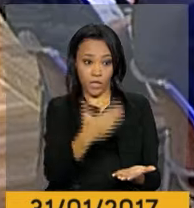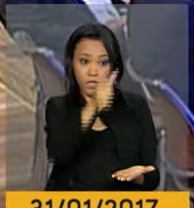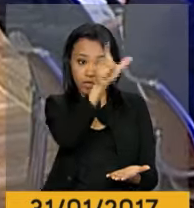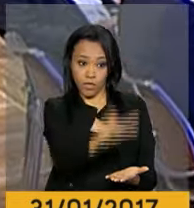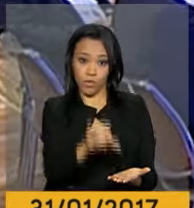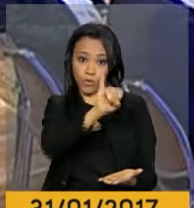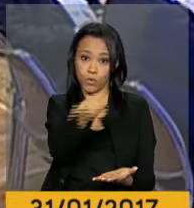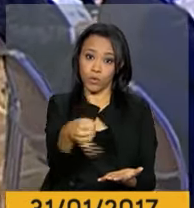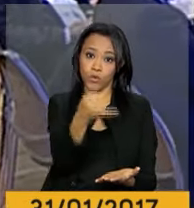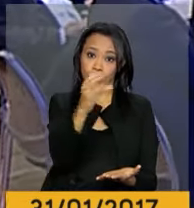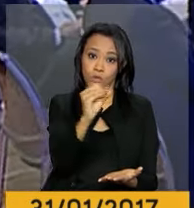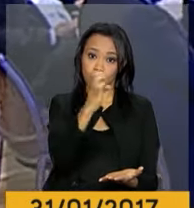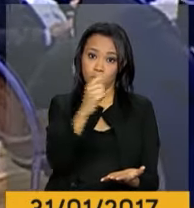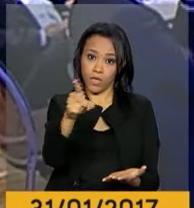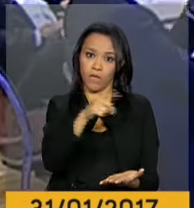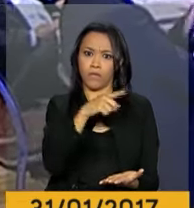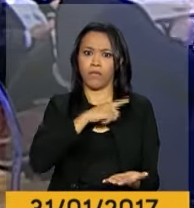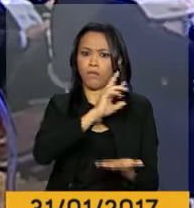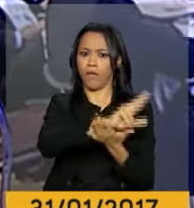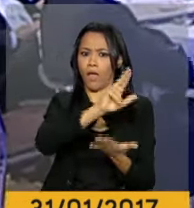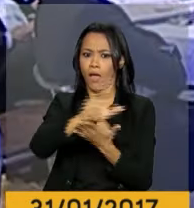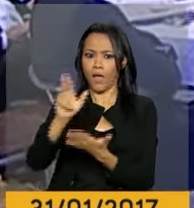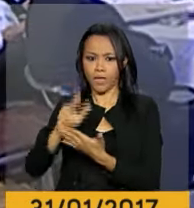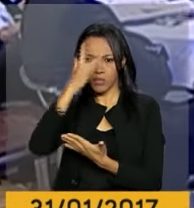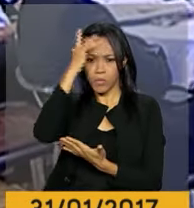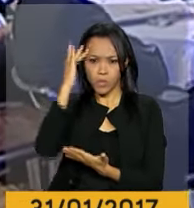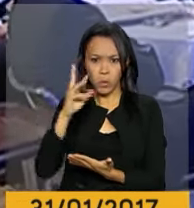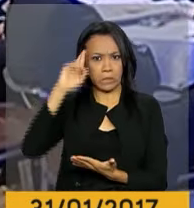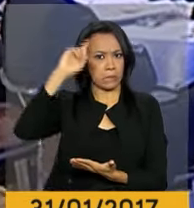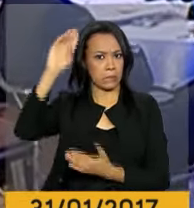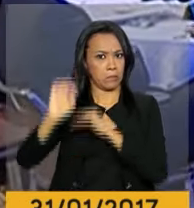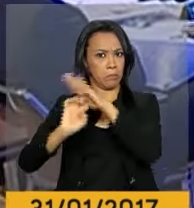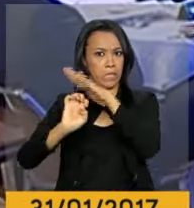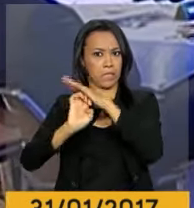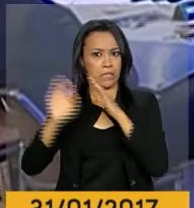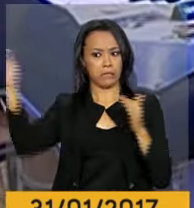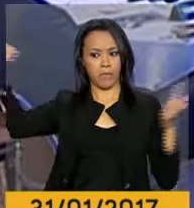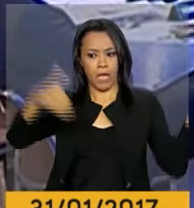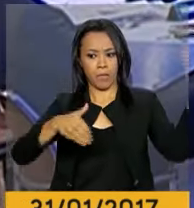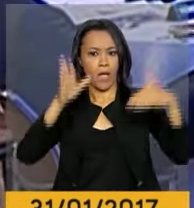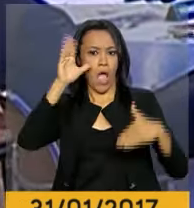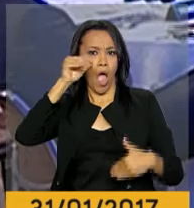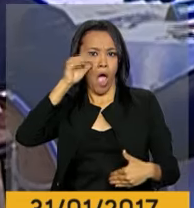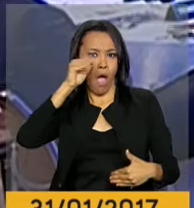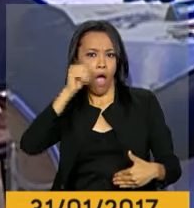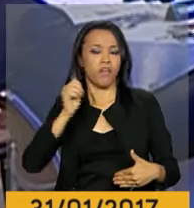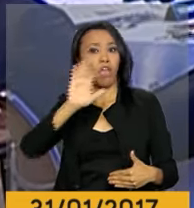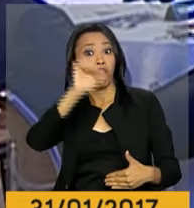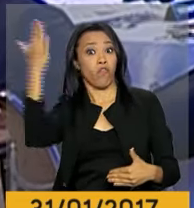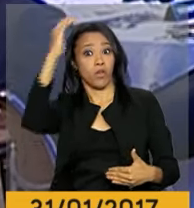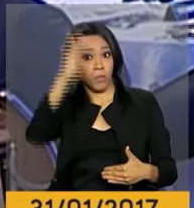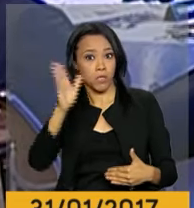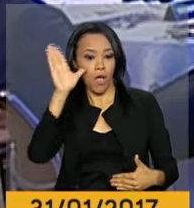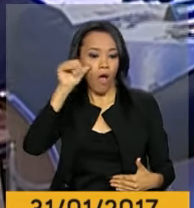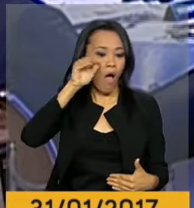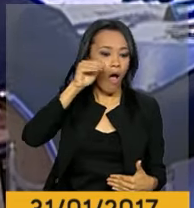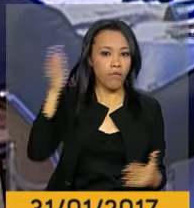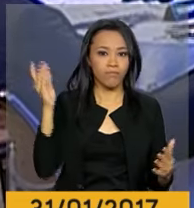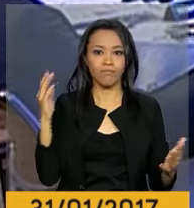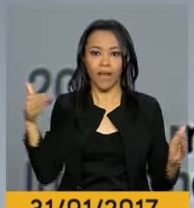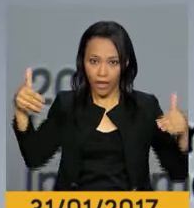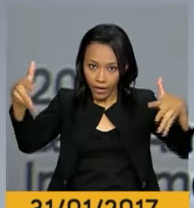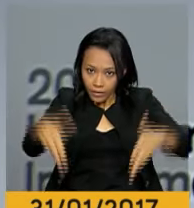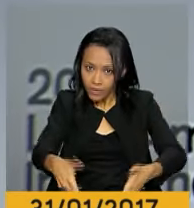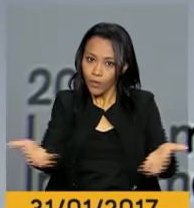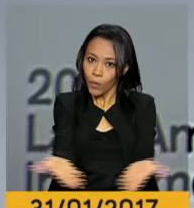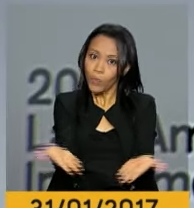este é o momento com tantos investidores interessados do Brasil que aqui se acham é uma maneira de abrir mais uma vez no Brasil às portas do Brasil mas